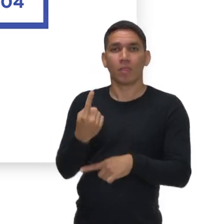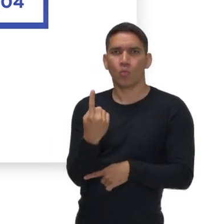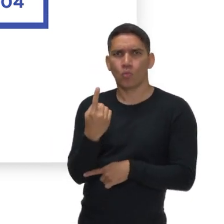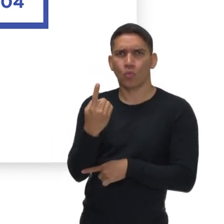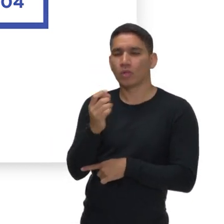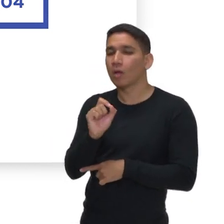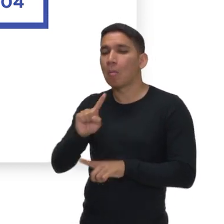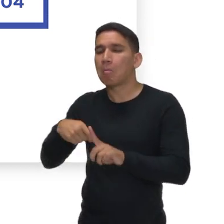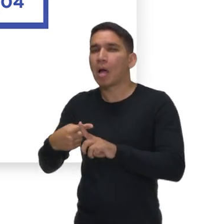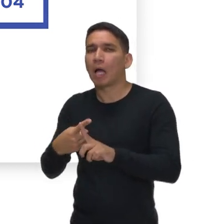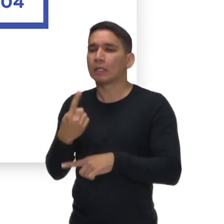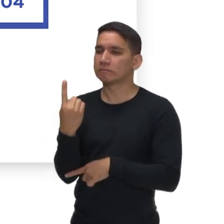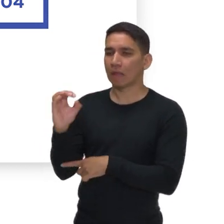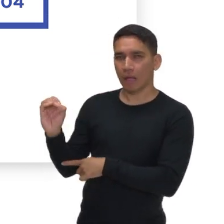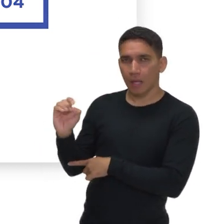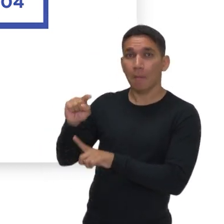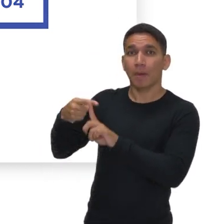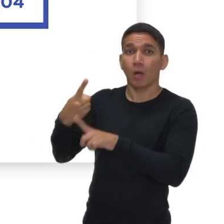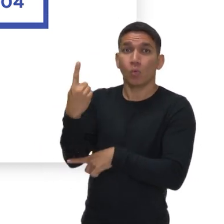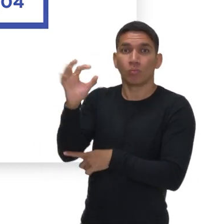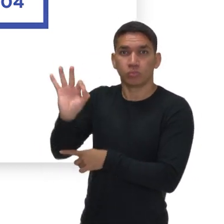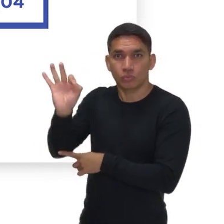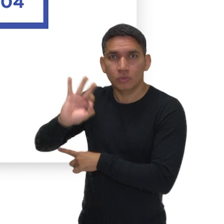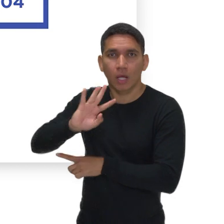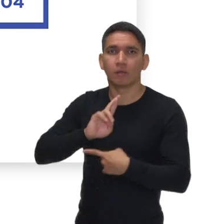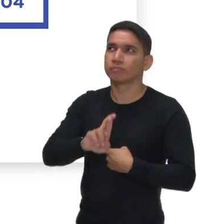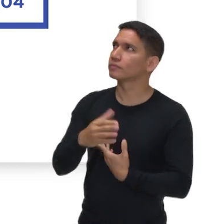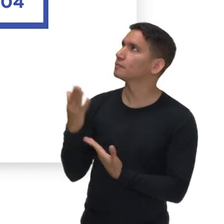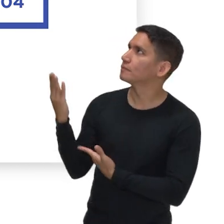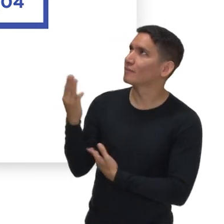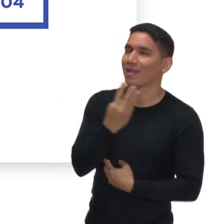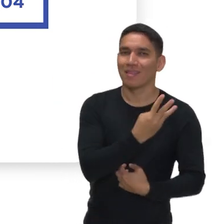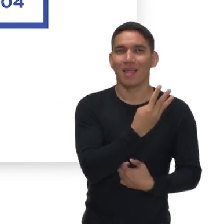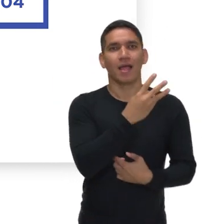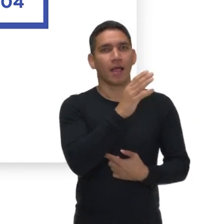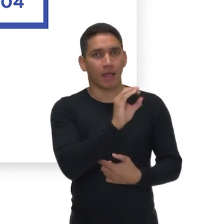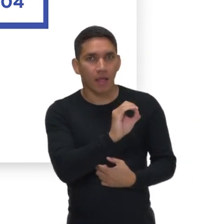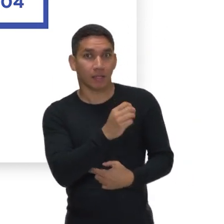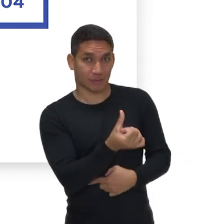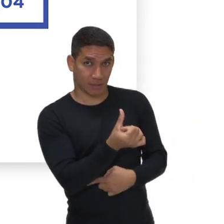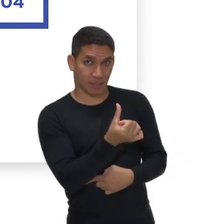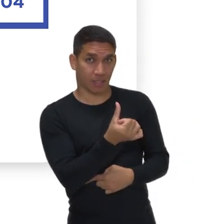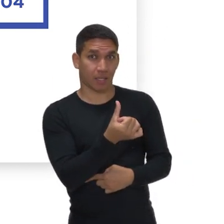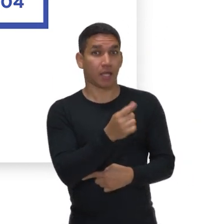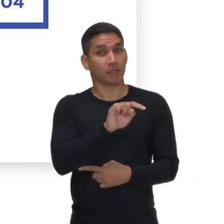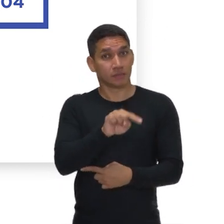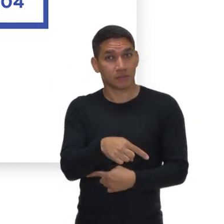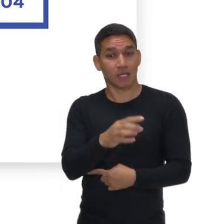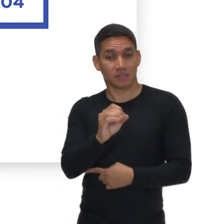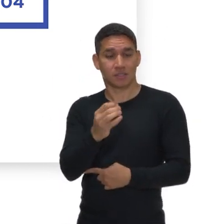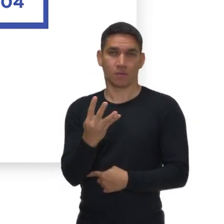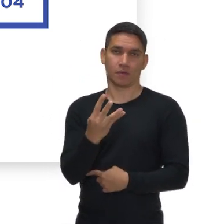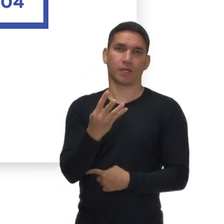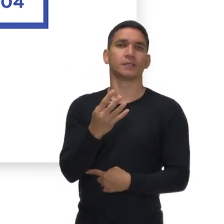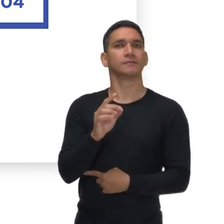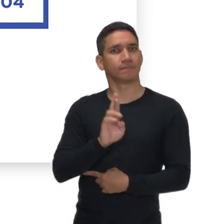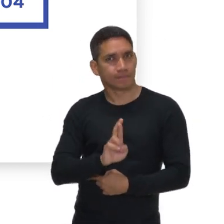R$ 203,01 mais R$ 100 mais 1% igual a